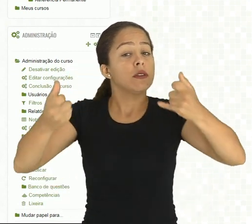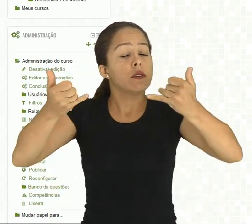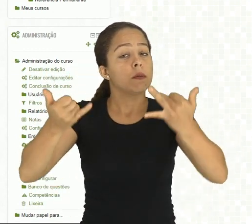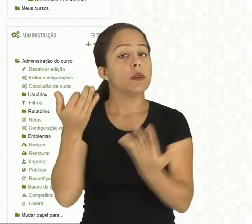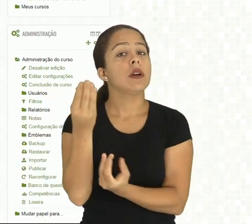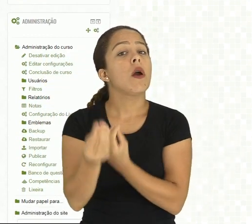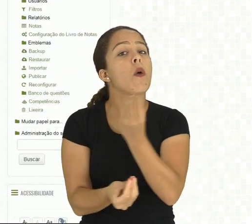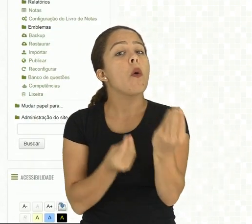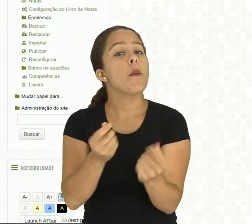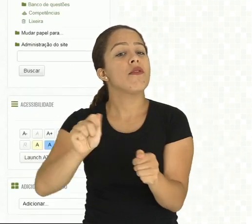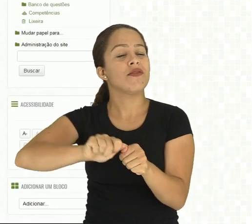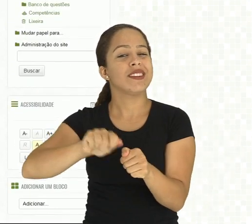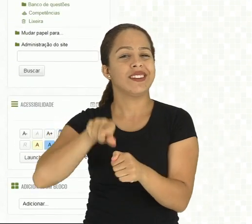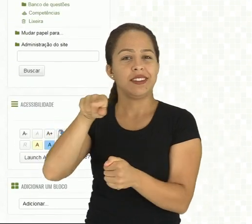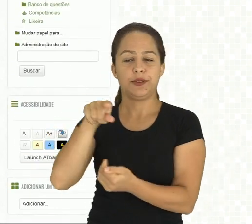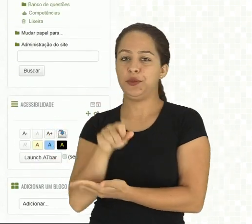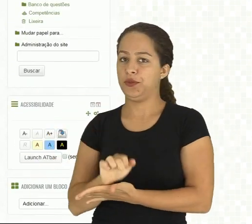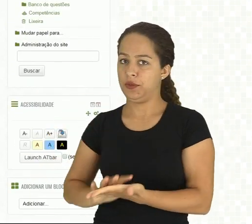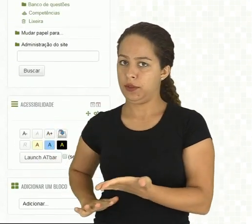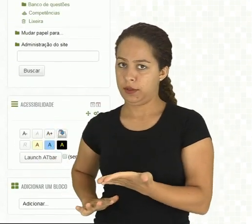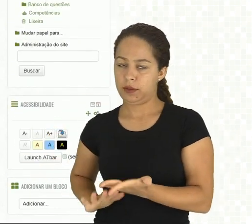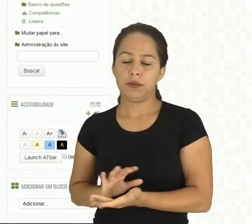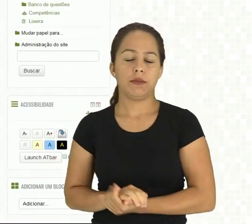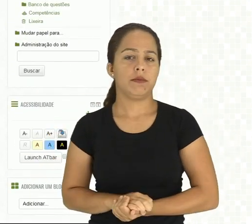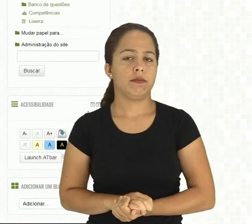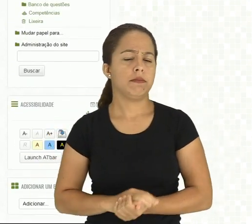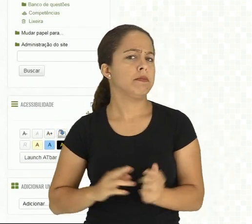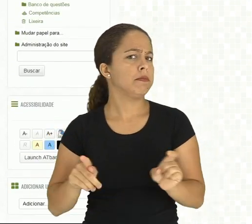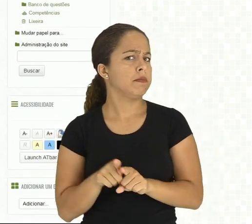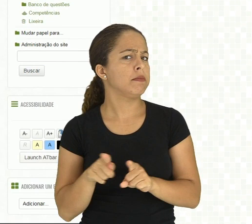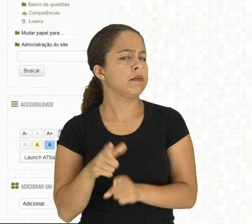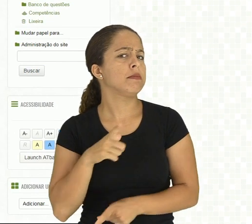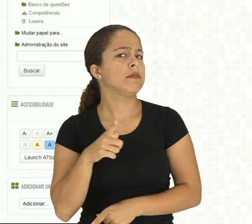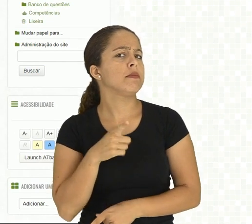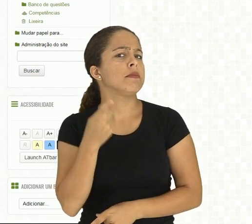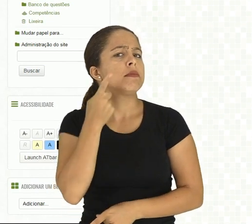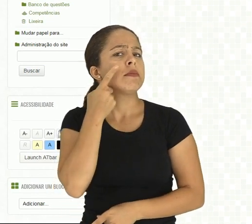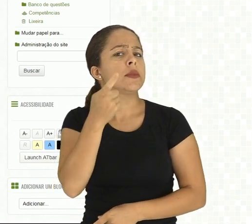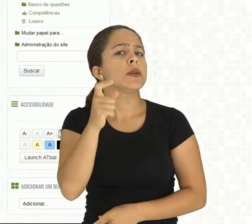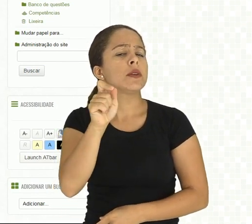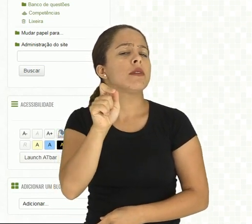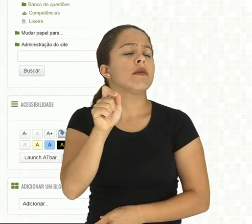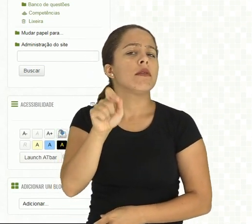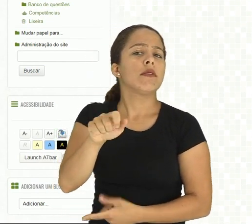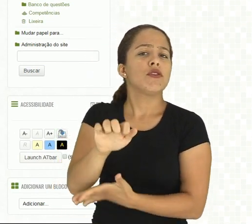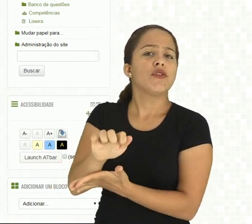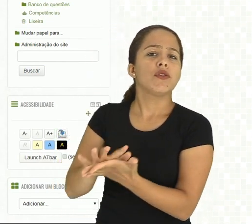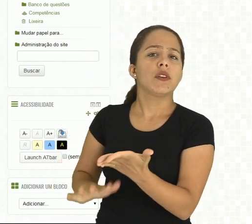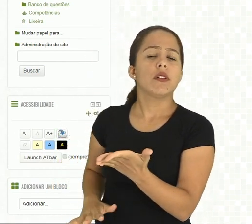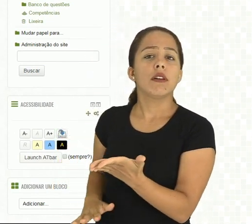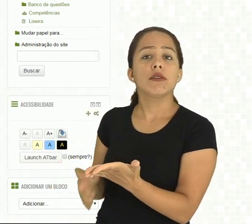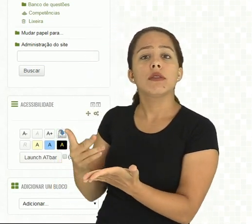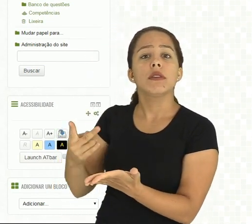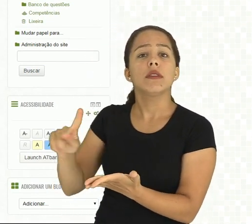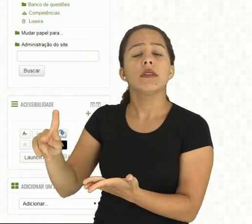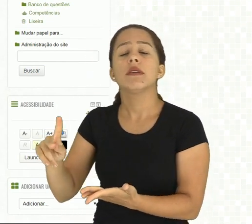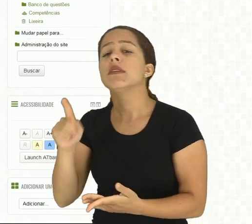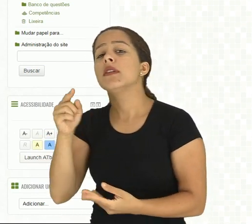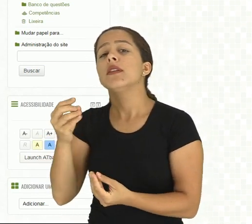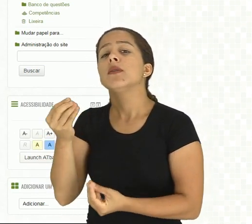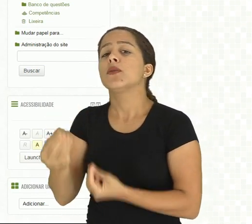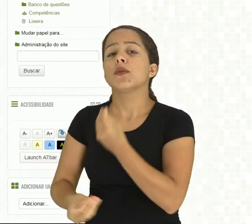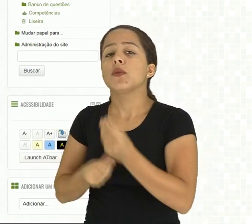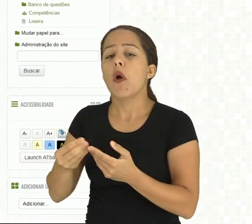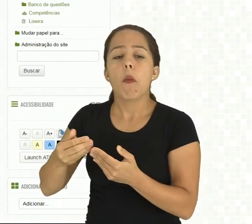nessa tarefa bom uma coisa interessante é a disponibilidade da tarefa então a